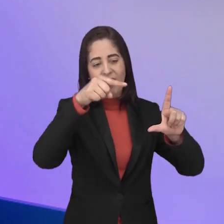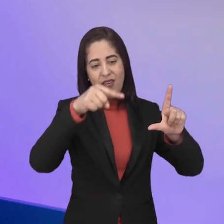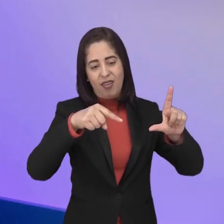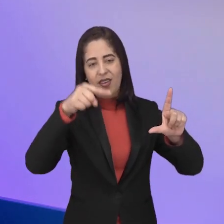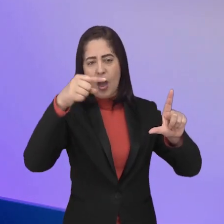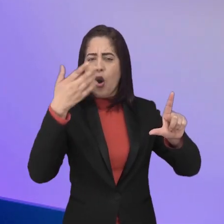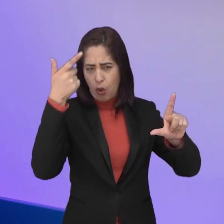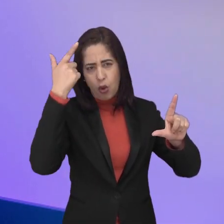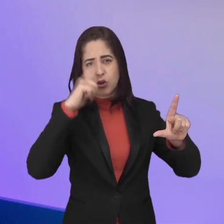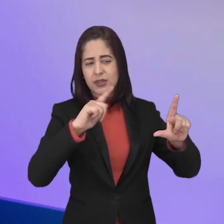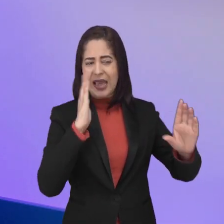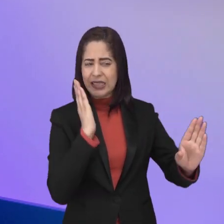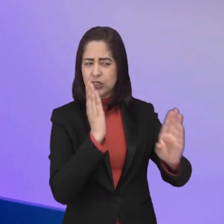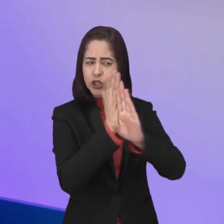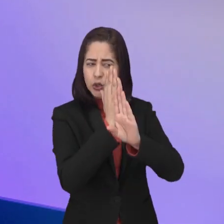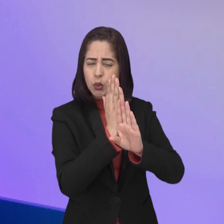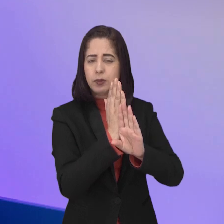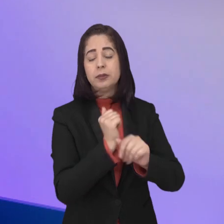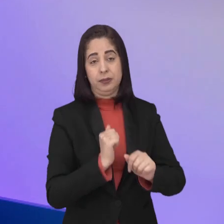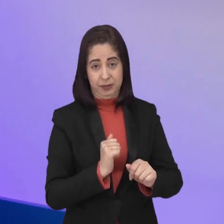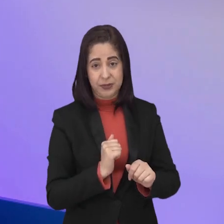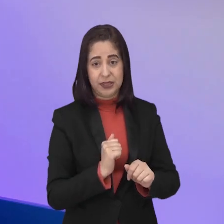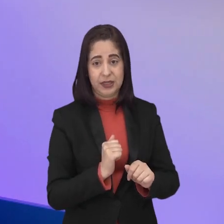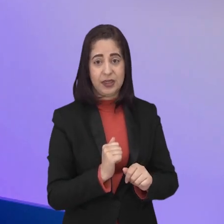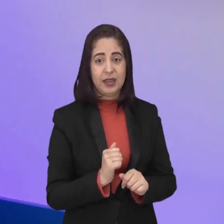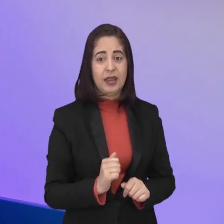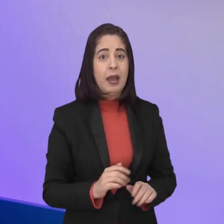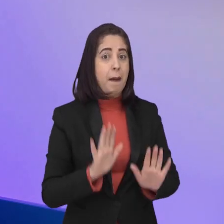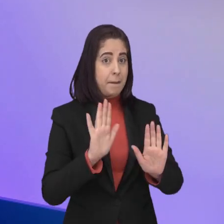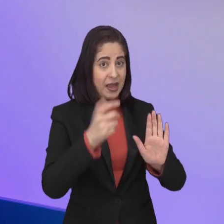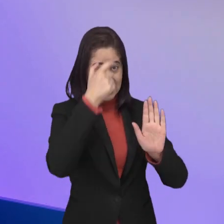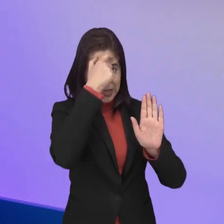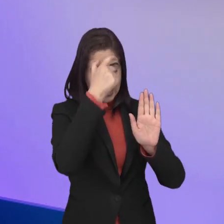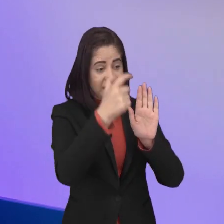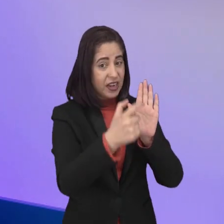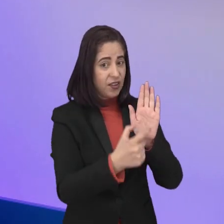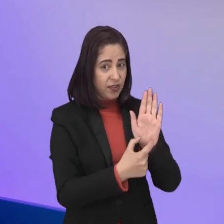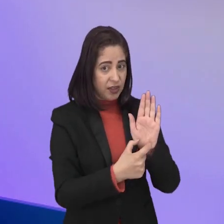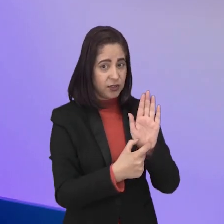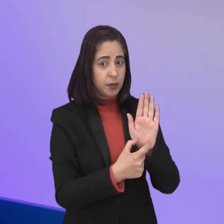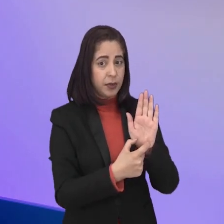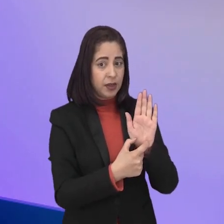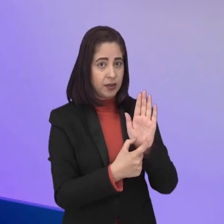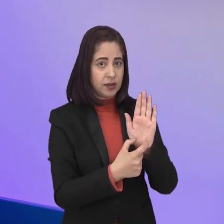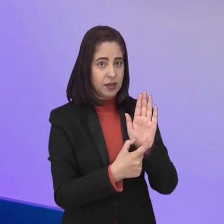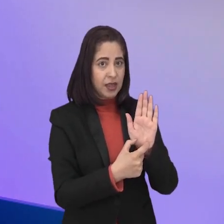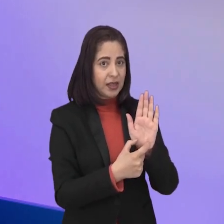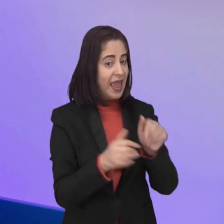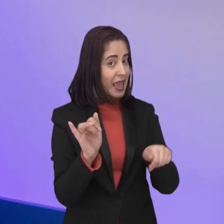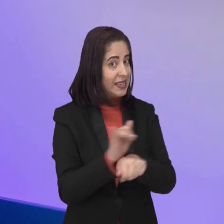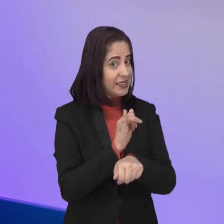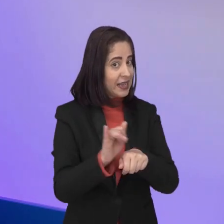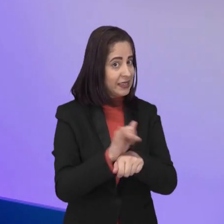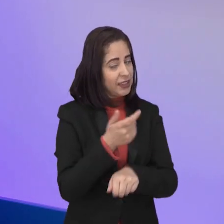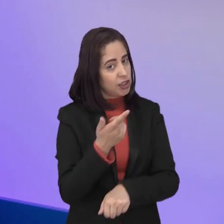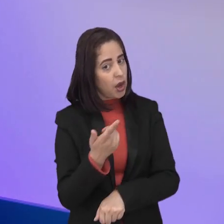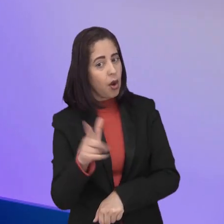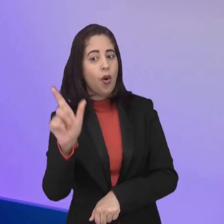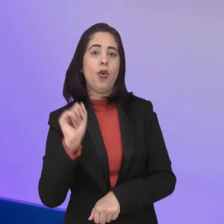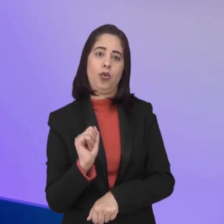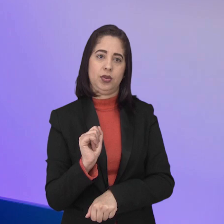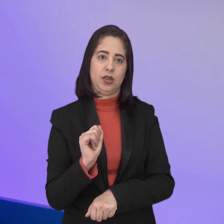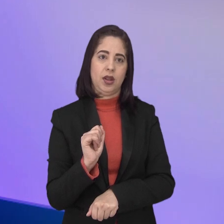sim determinar quem tem mais intenção de voto ou não. A inteligência artificial ela age de uma outra maneira, ela age